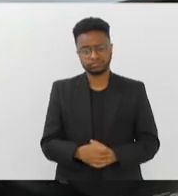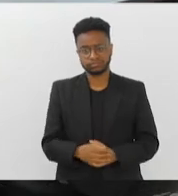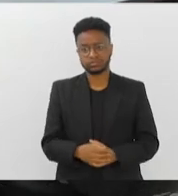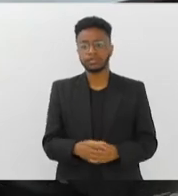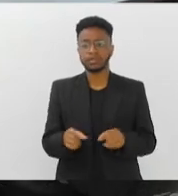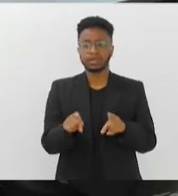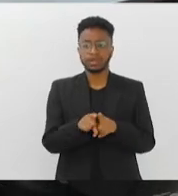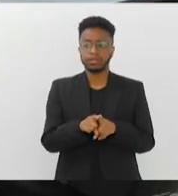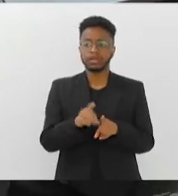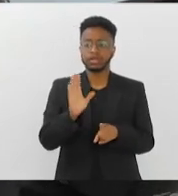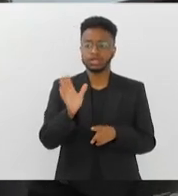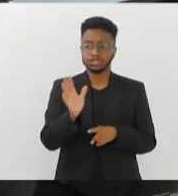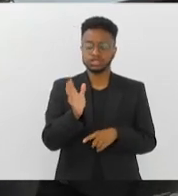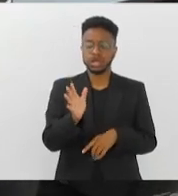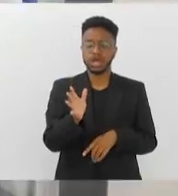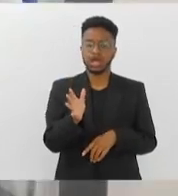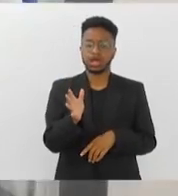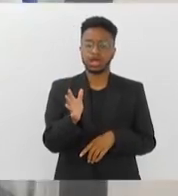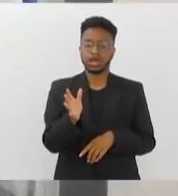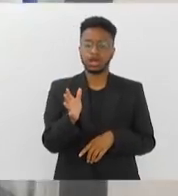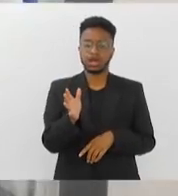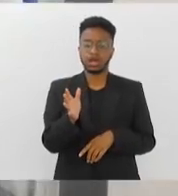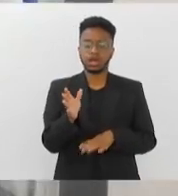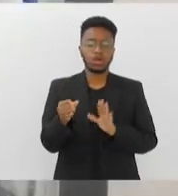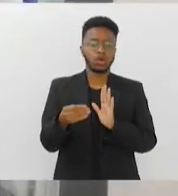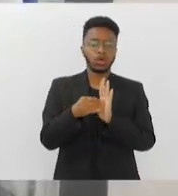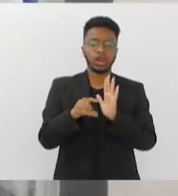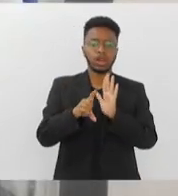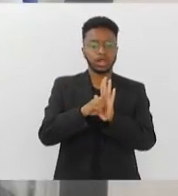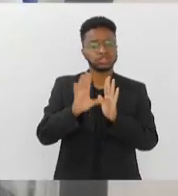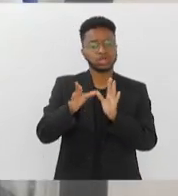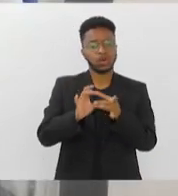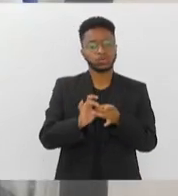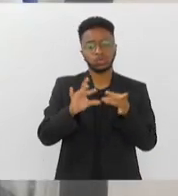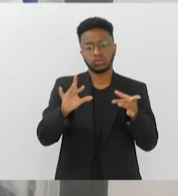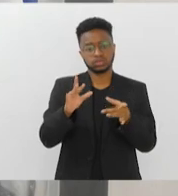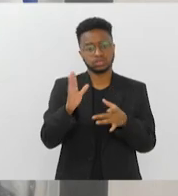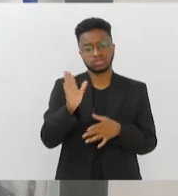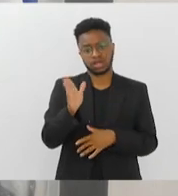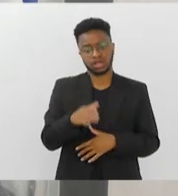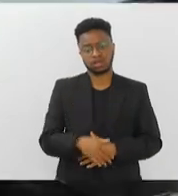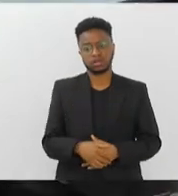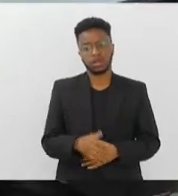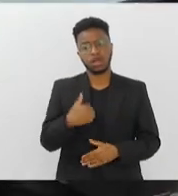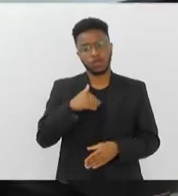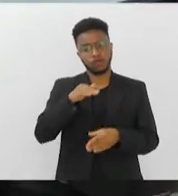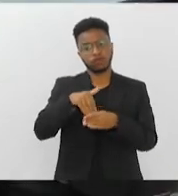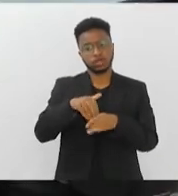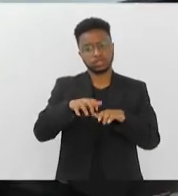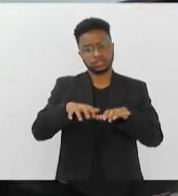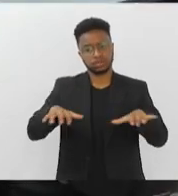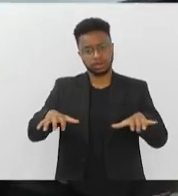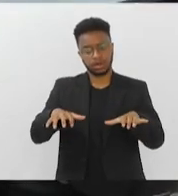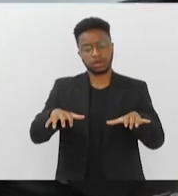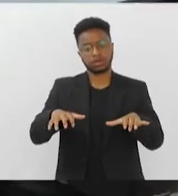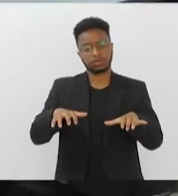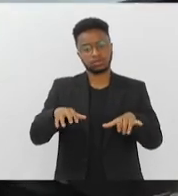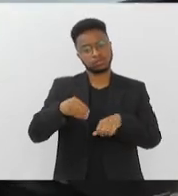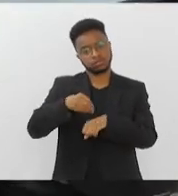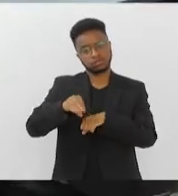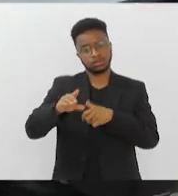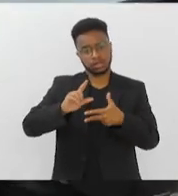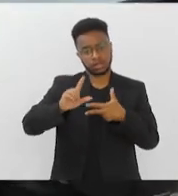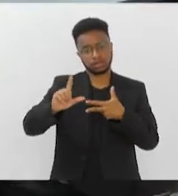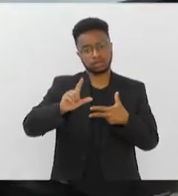numa lei que já autorizou E já consta numa lei que já autorizou, já criou um programa autorizando. Eu apresento o voto em separado pela indicação... Eu acompanho o voto